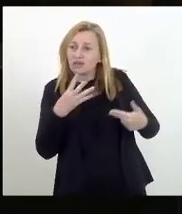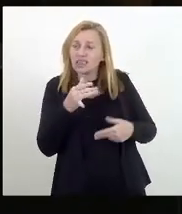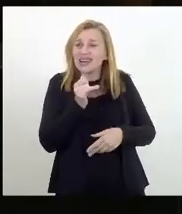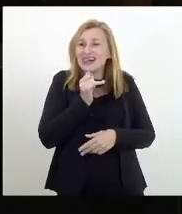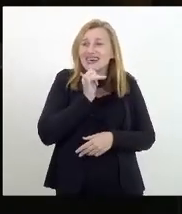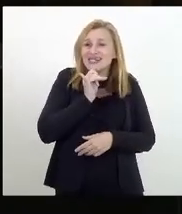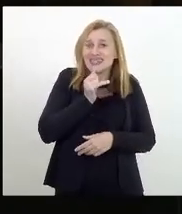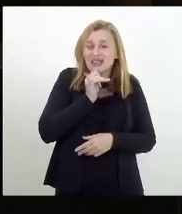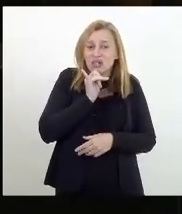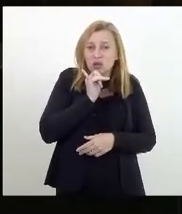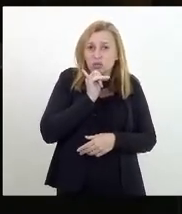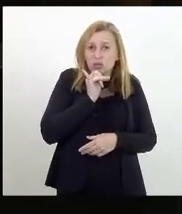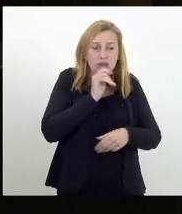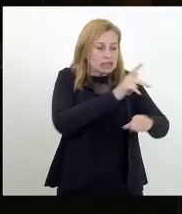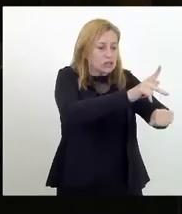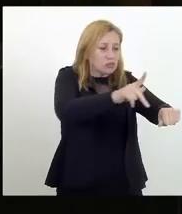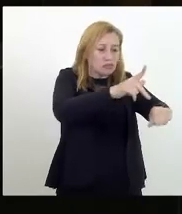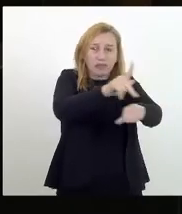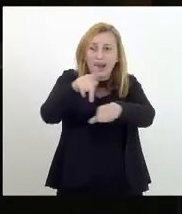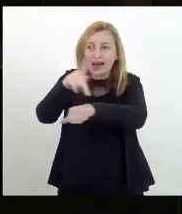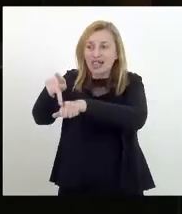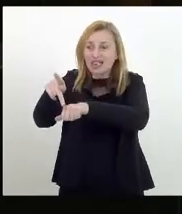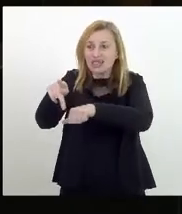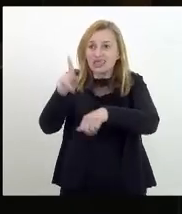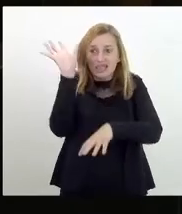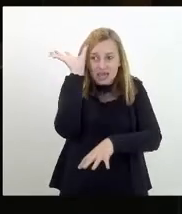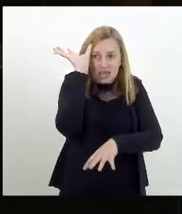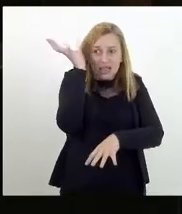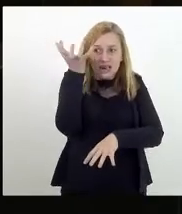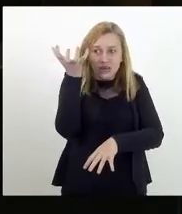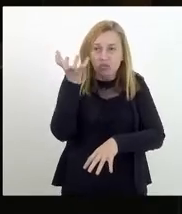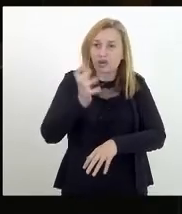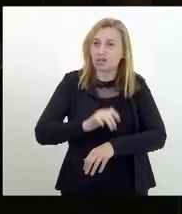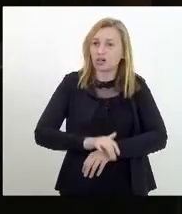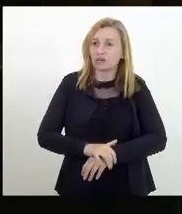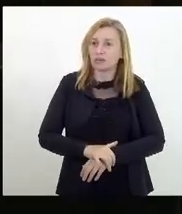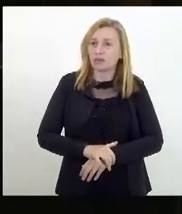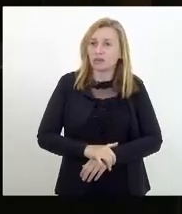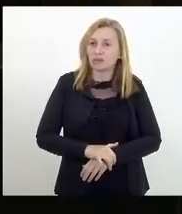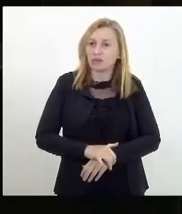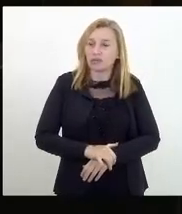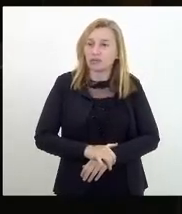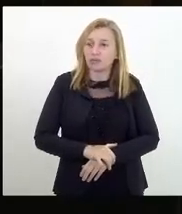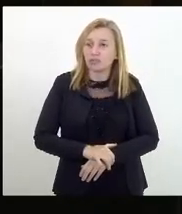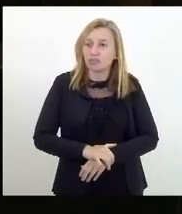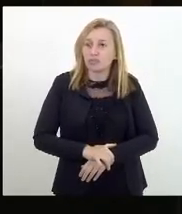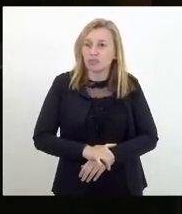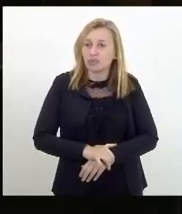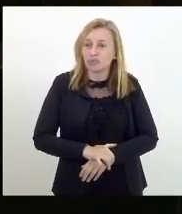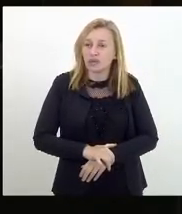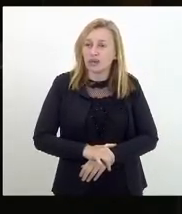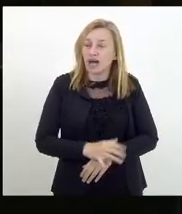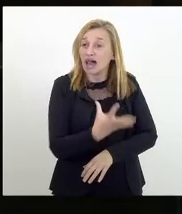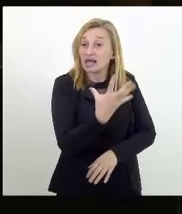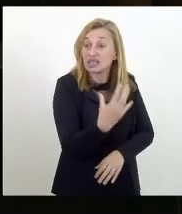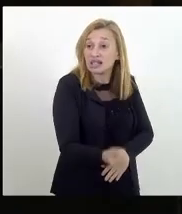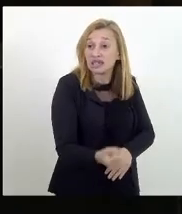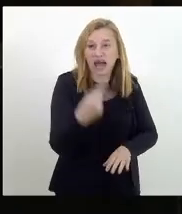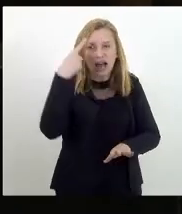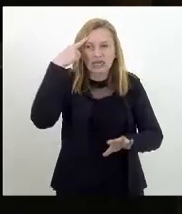exemplos de países que resolveram a adotar ideologias